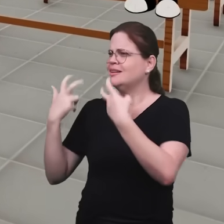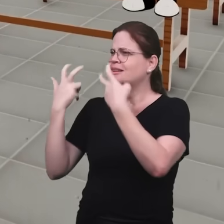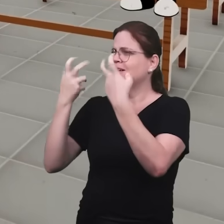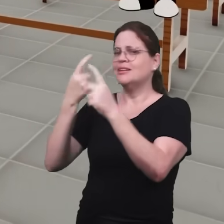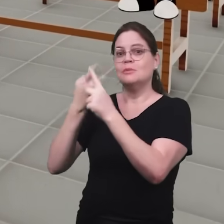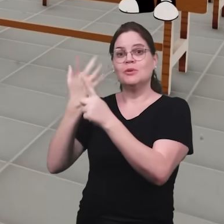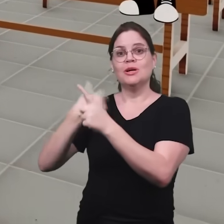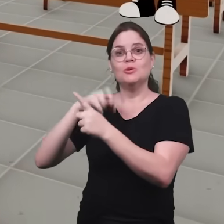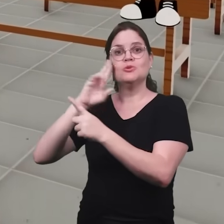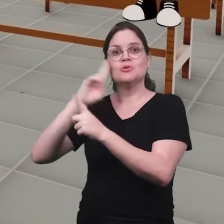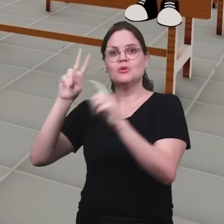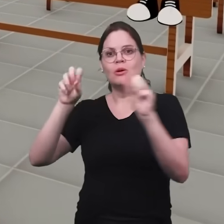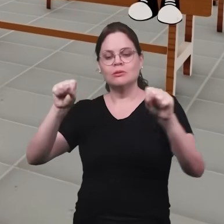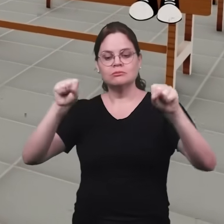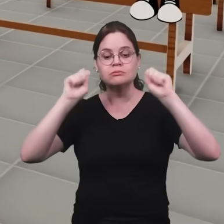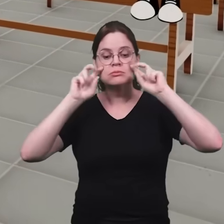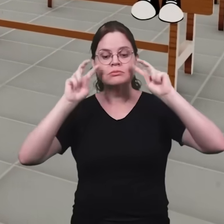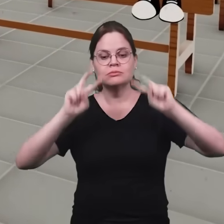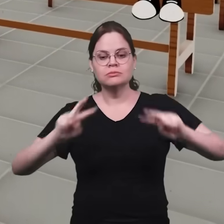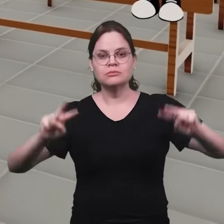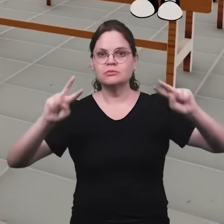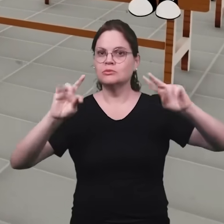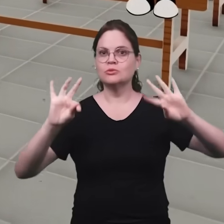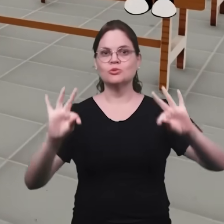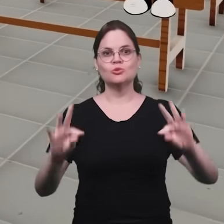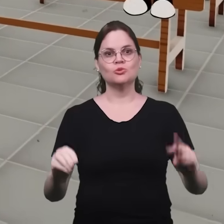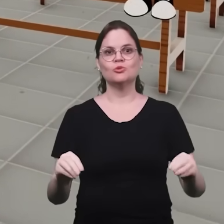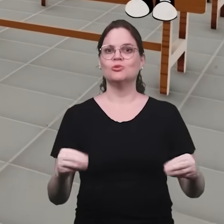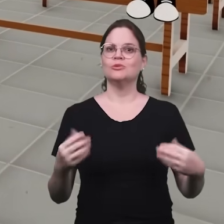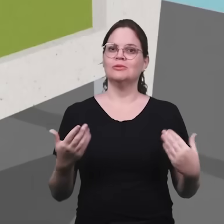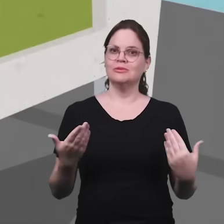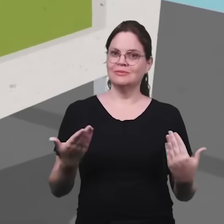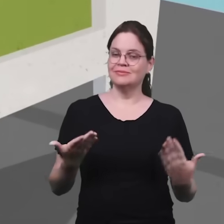invocai-o enquanto está perto.